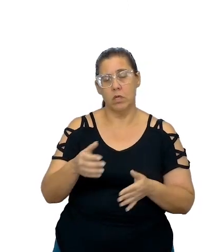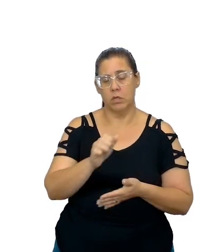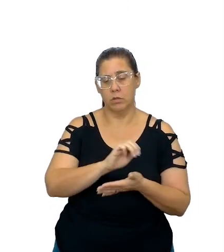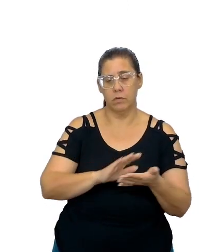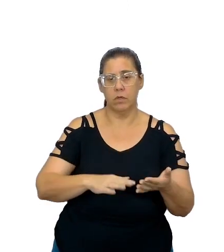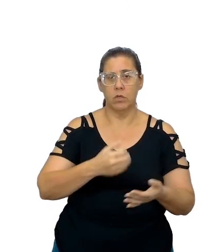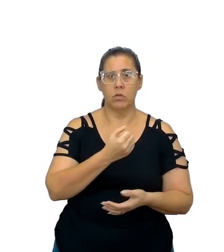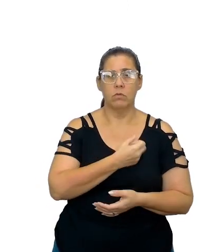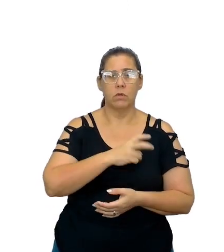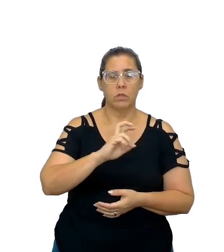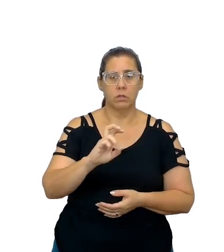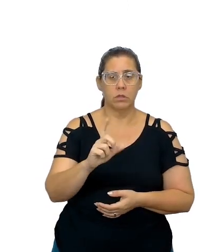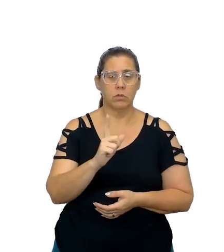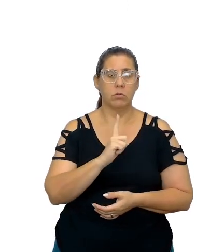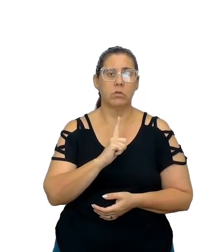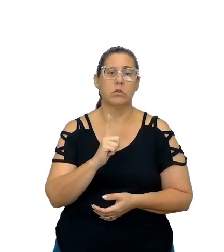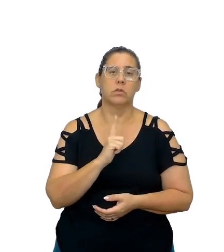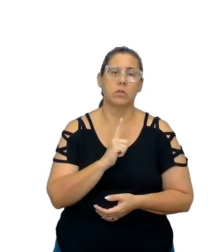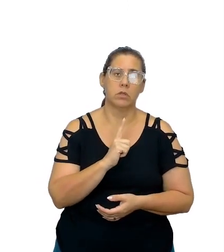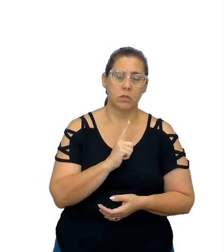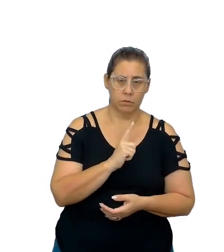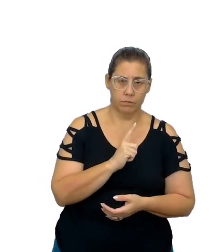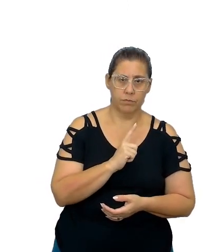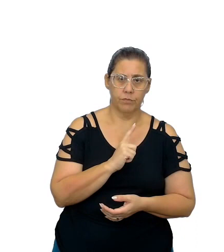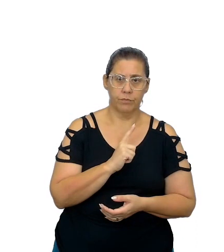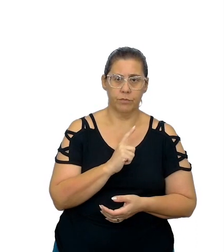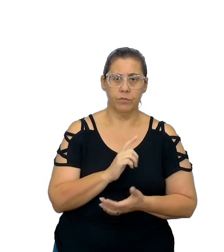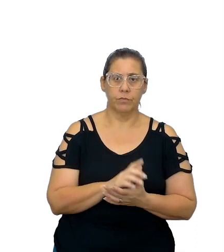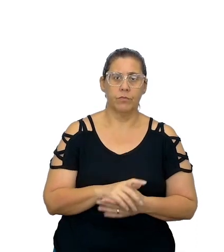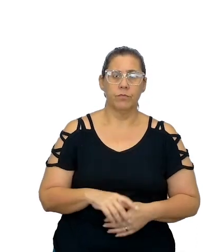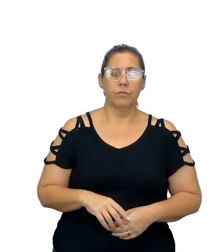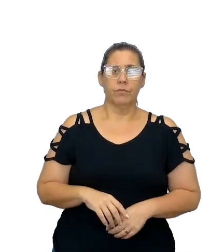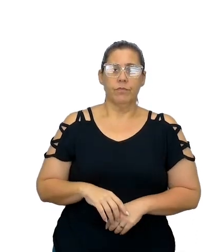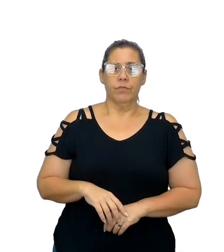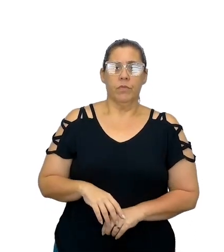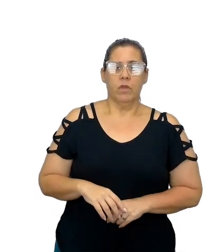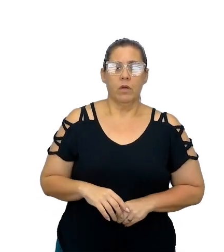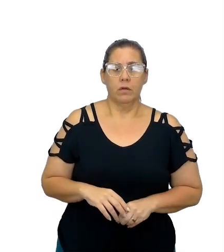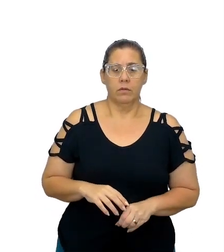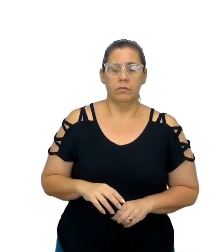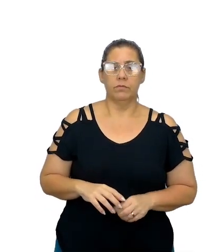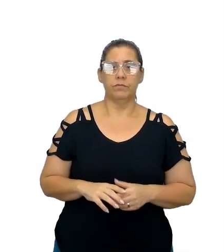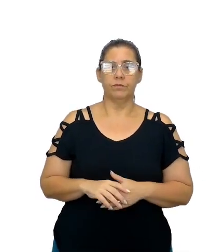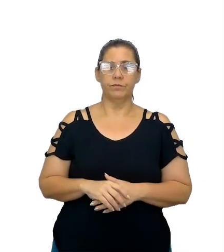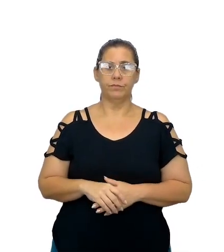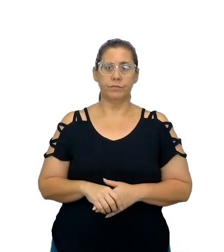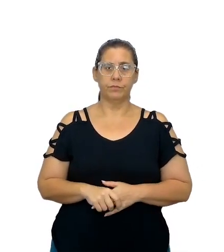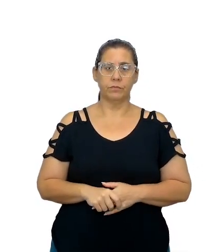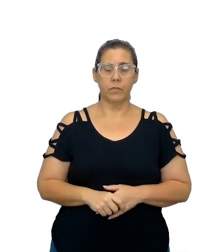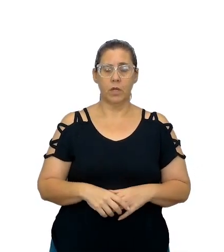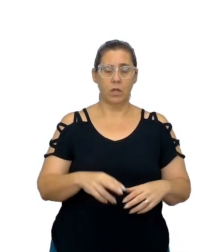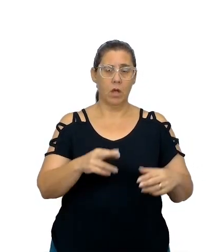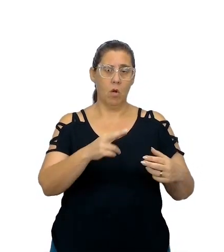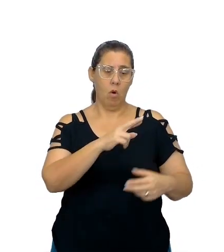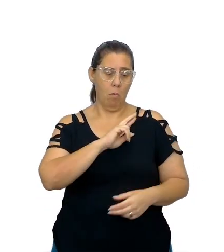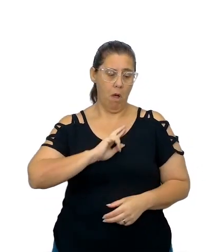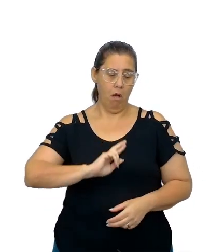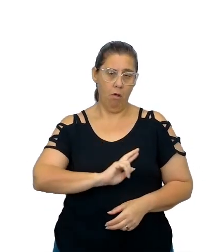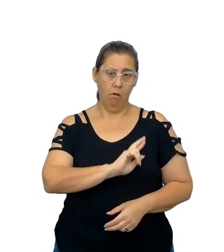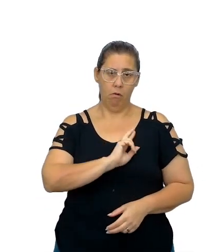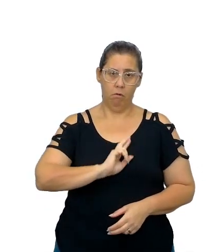5, nós temos, na perspectiva enunciativo-discursiva da segunda série do ensino médio, o romance, não